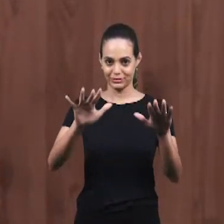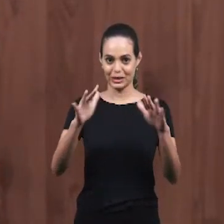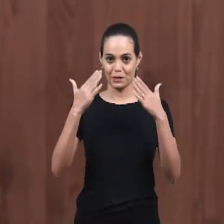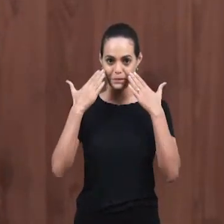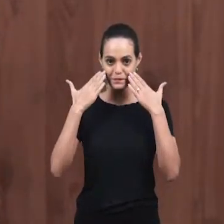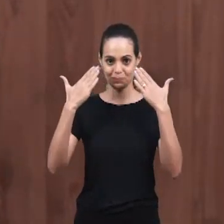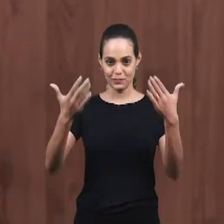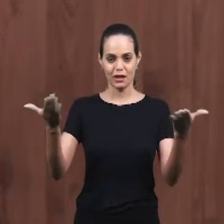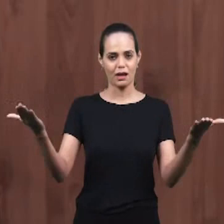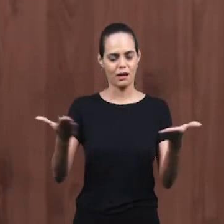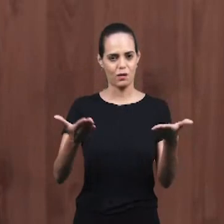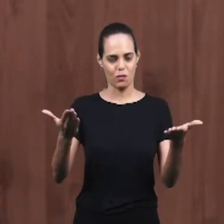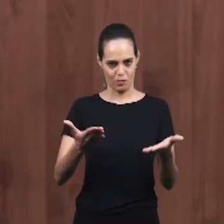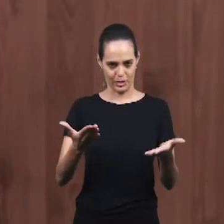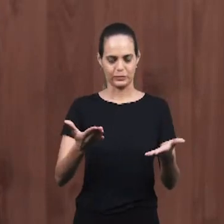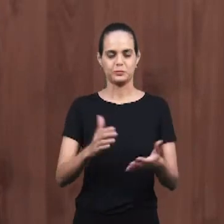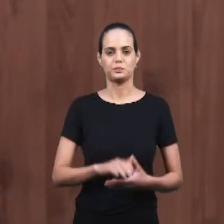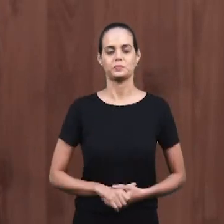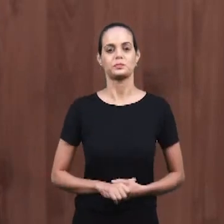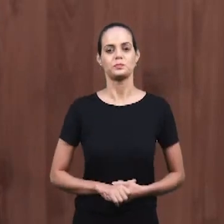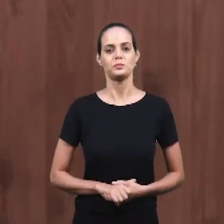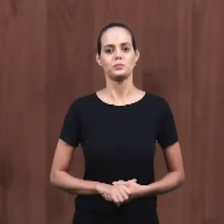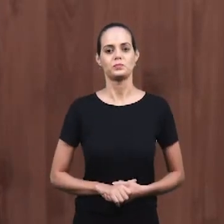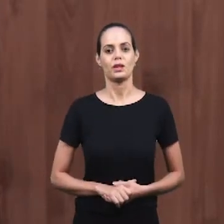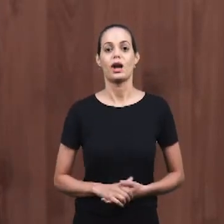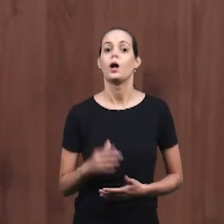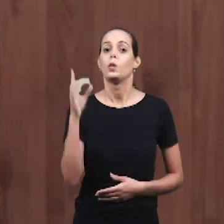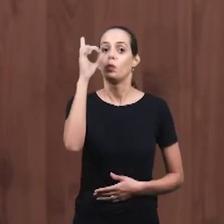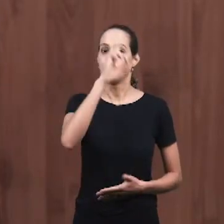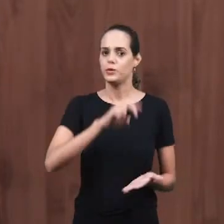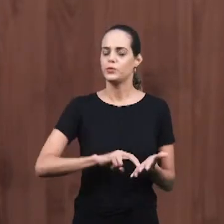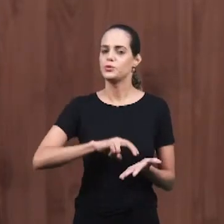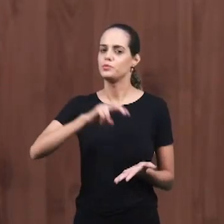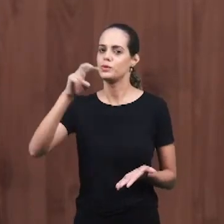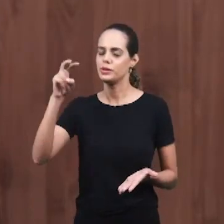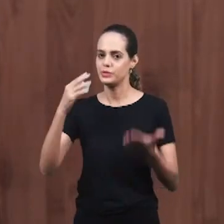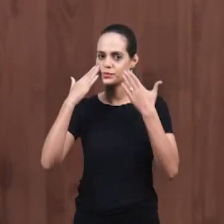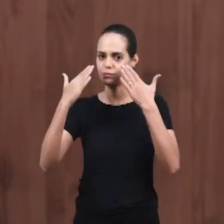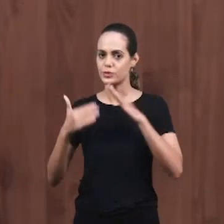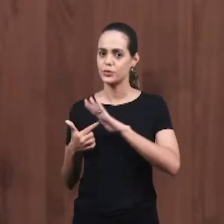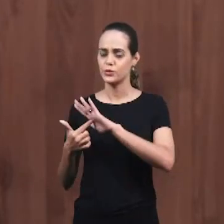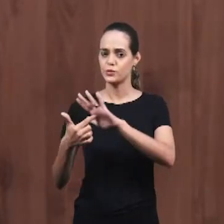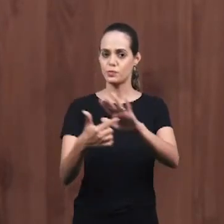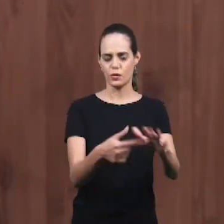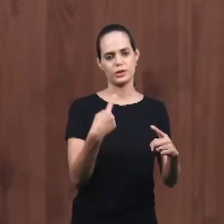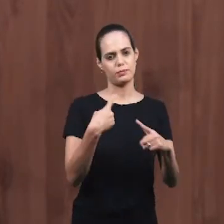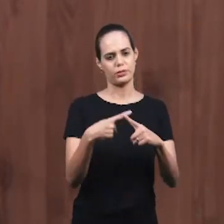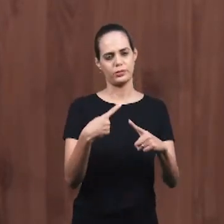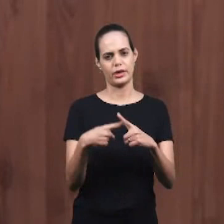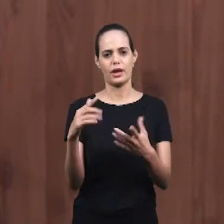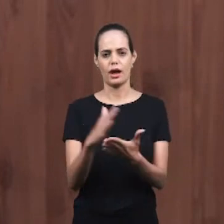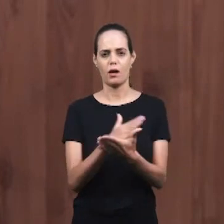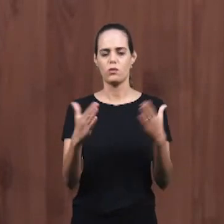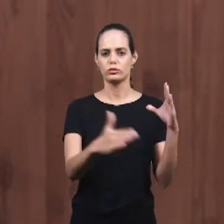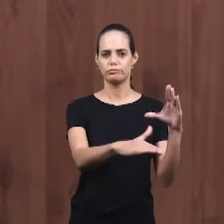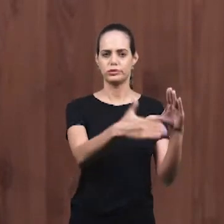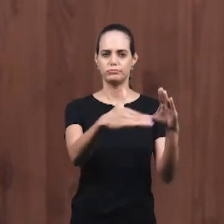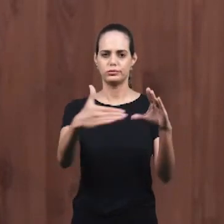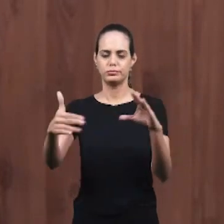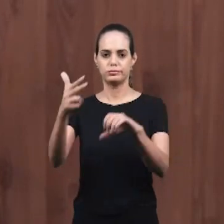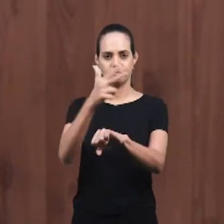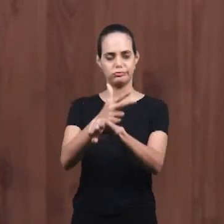aos domingos pela manhã, neste horário, em razão de os vídeos enviados. Não podemos atender a todos